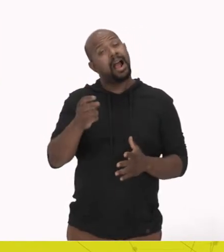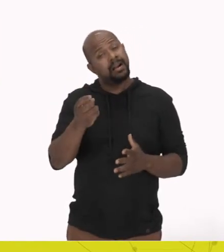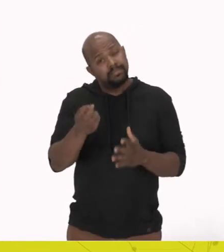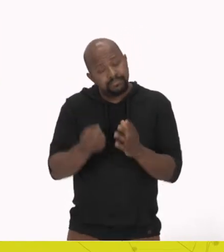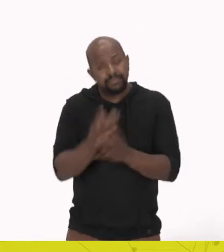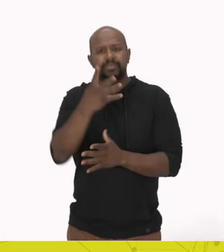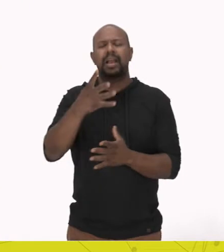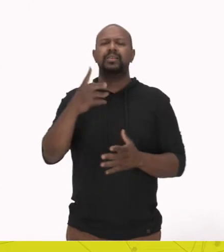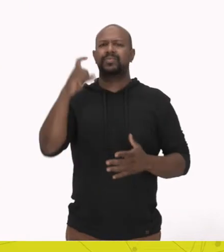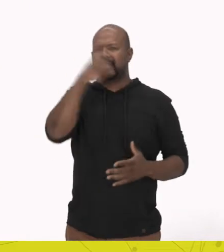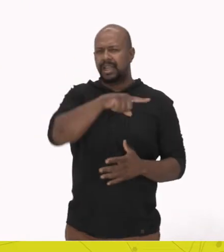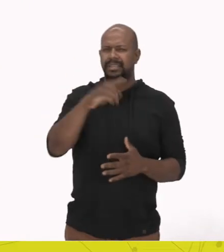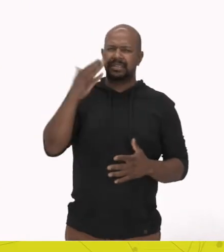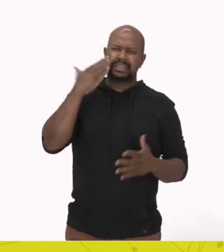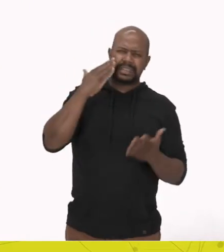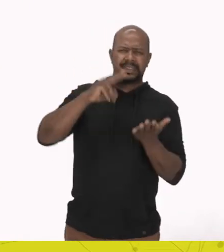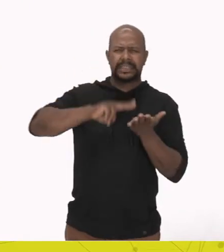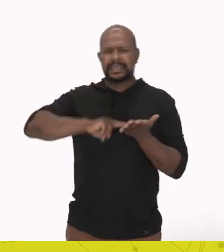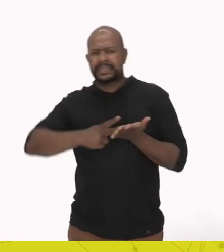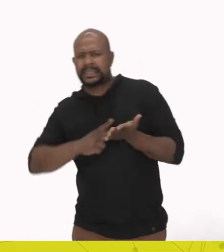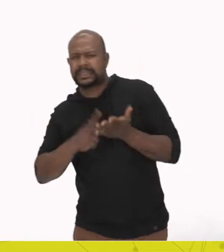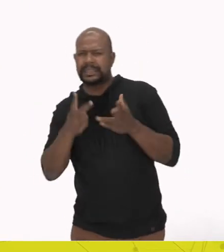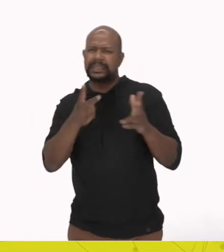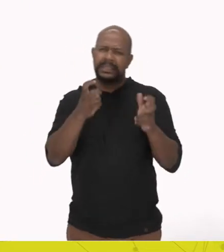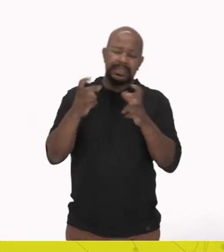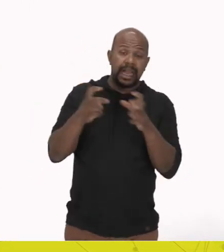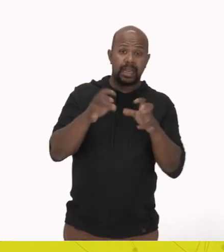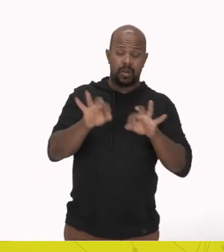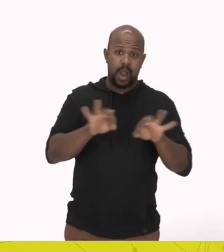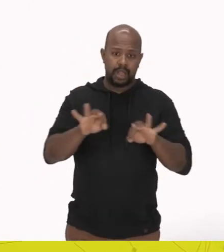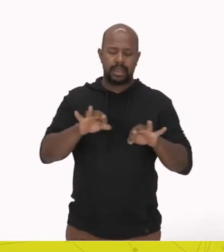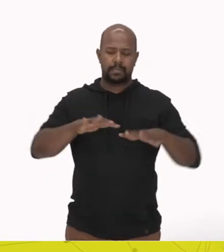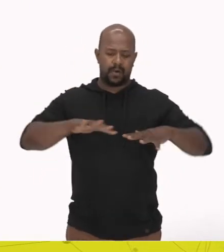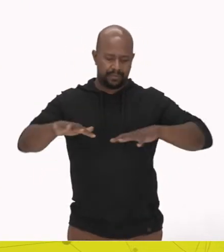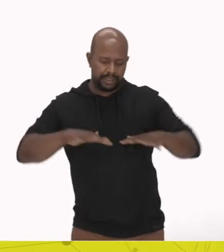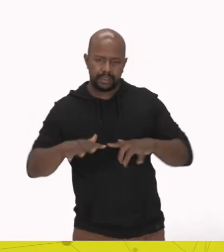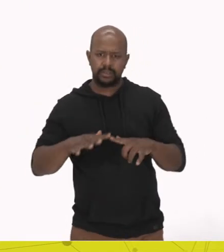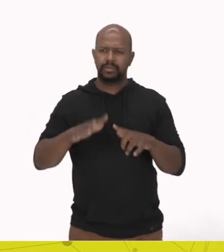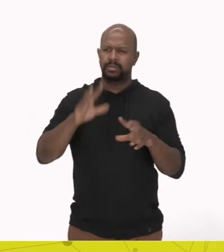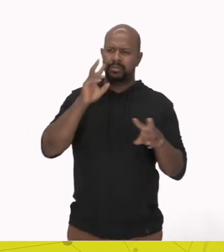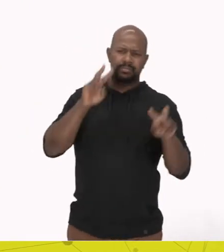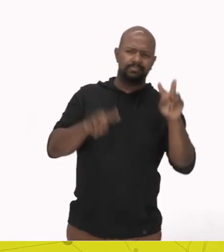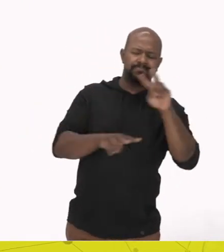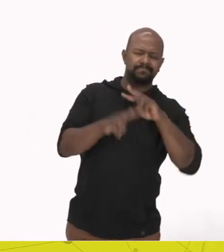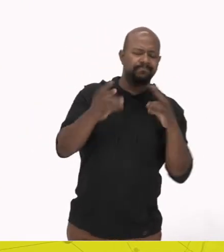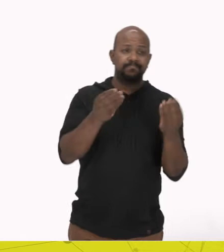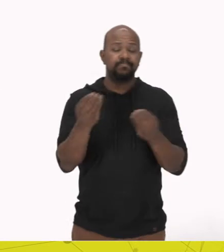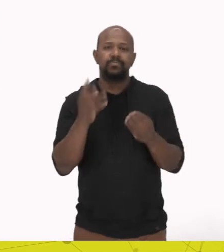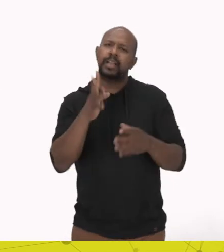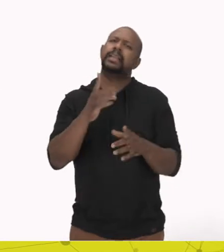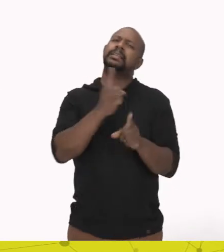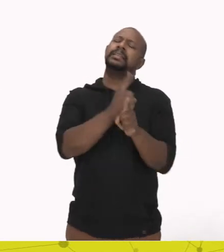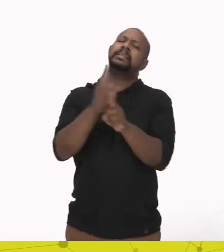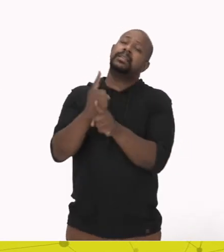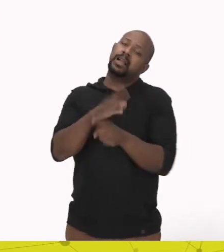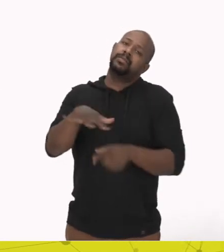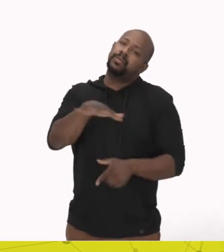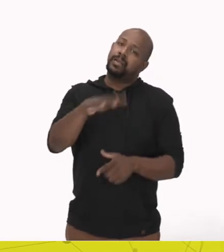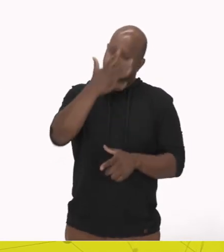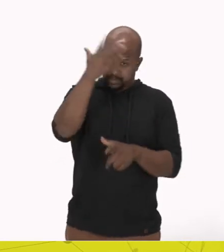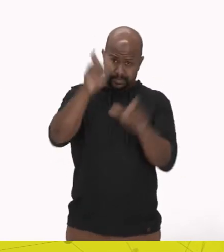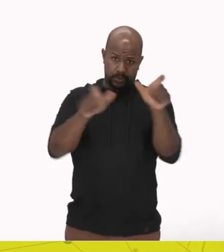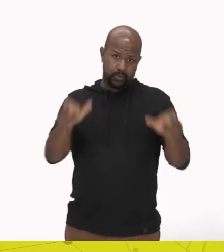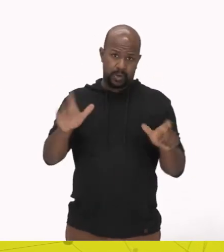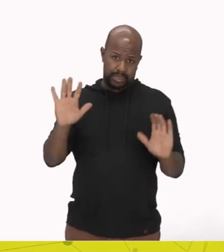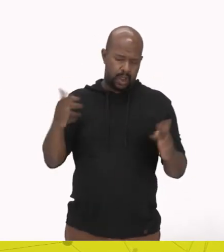então a dificuldade de interpretar e organizar as movimentações, as estereotipias quase sempre encontradas